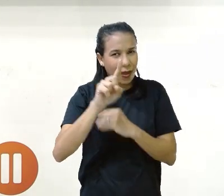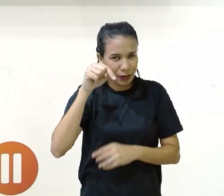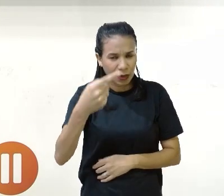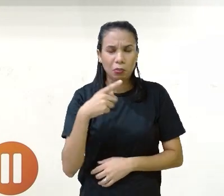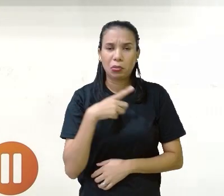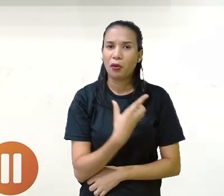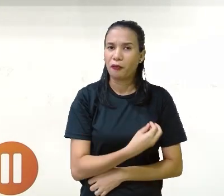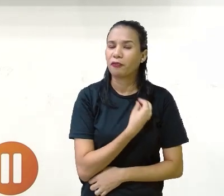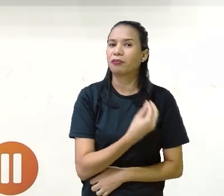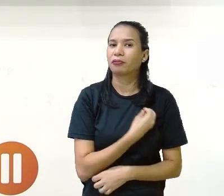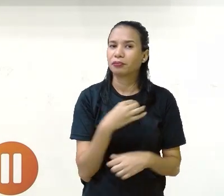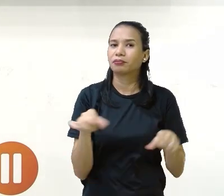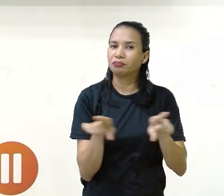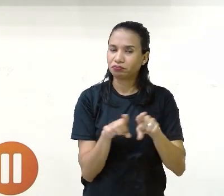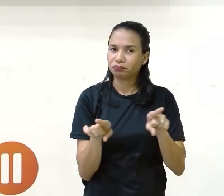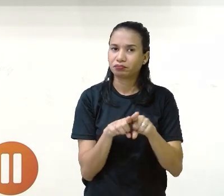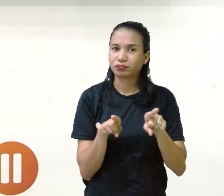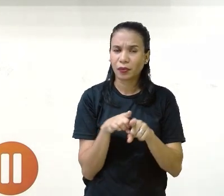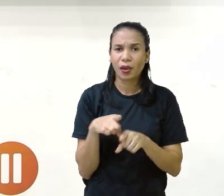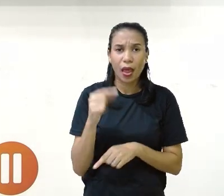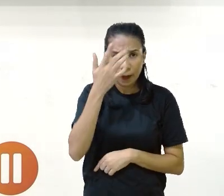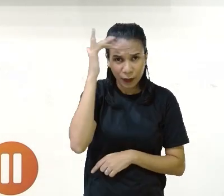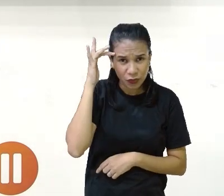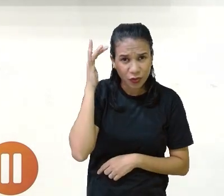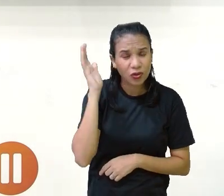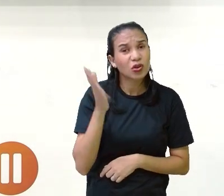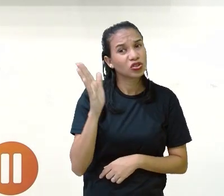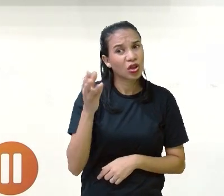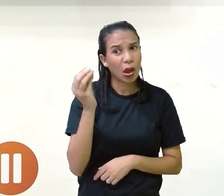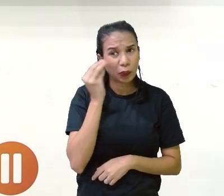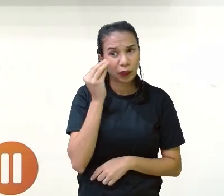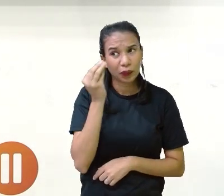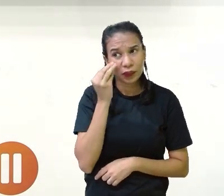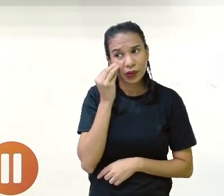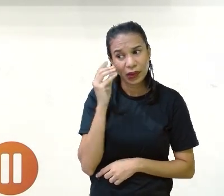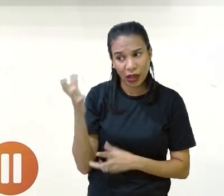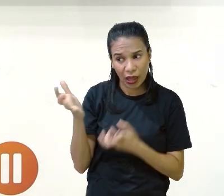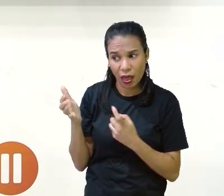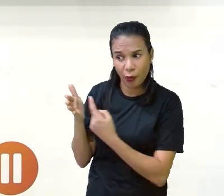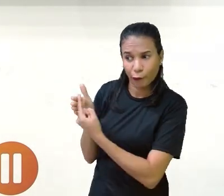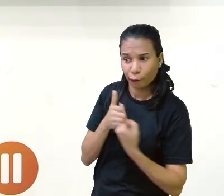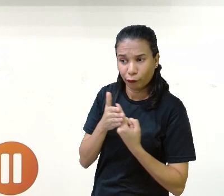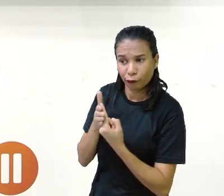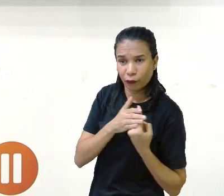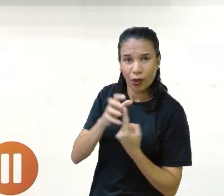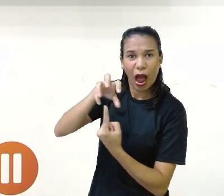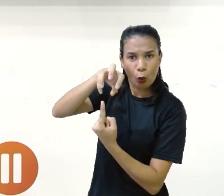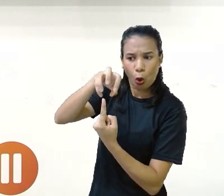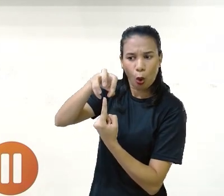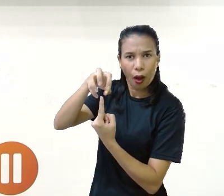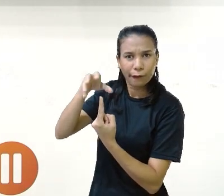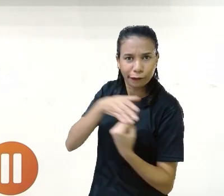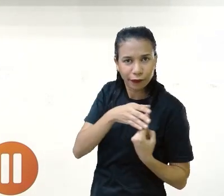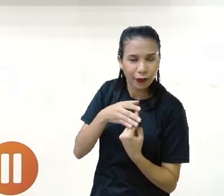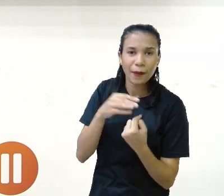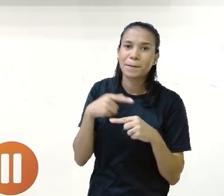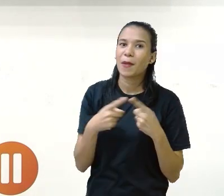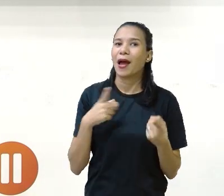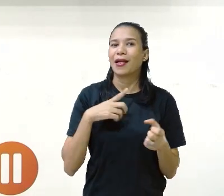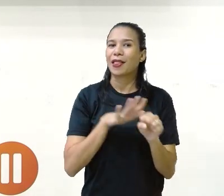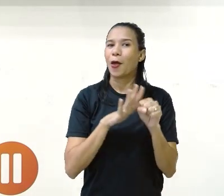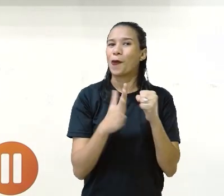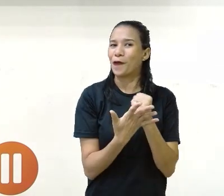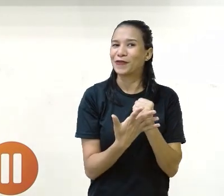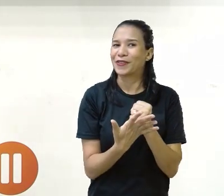dela, inclusive, muitas pessoas já tentaram tirar ela do trono, mas nem o Covid-19